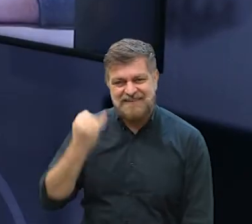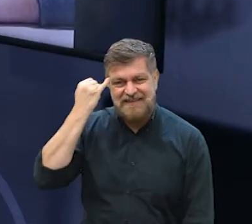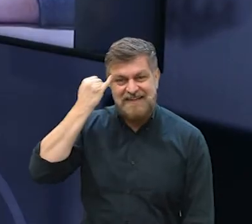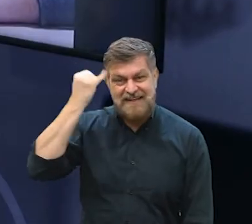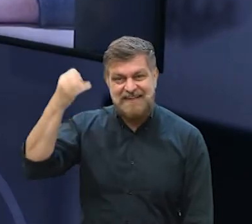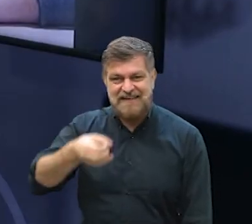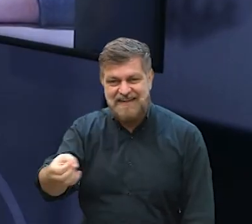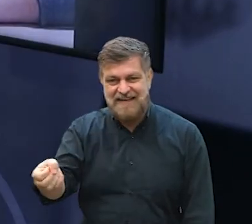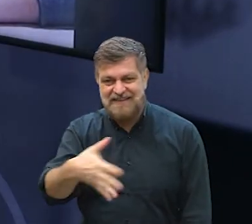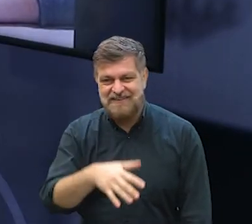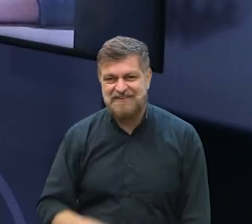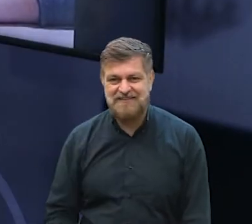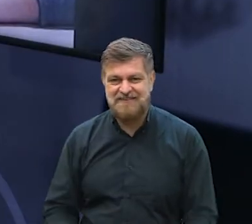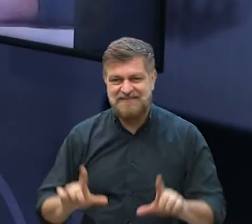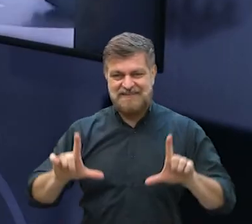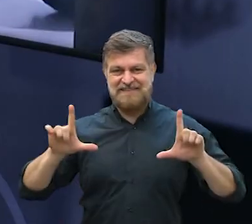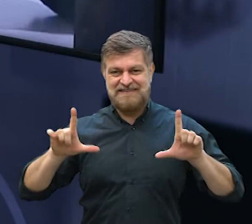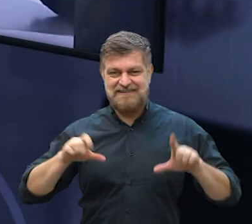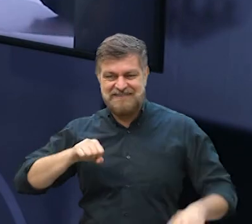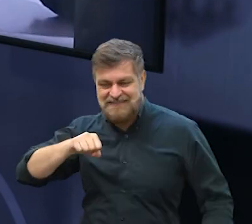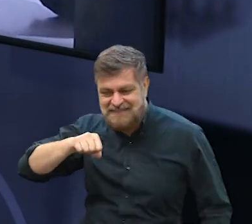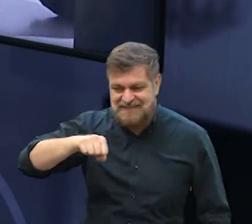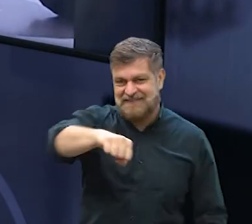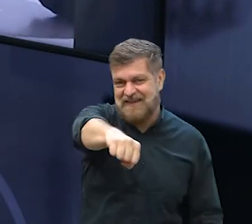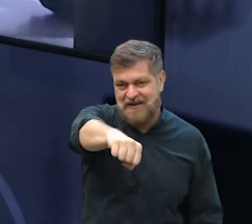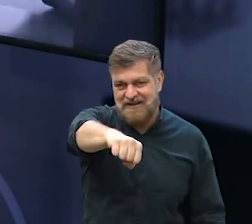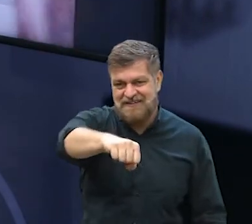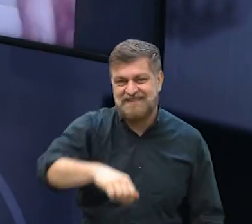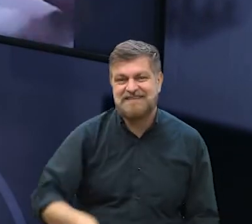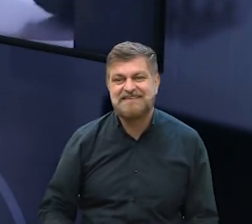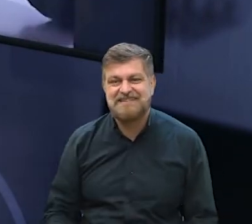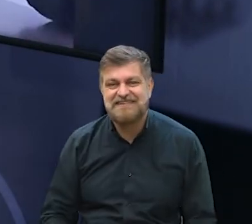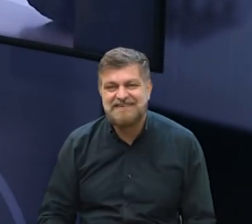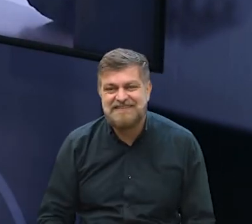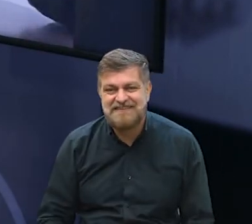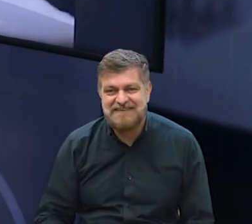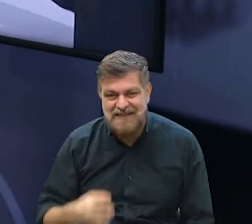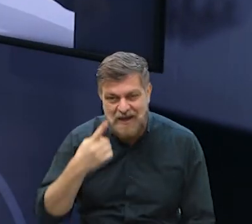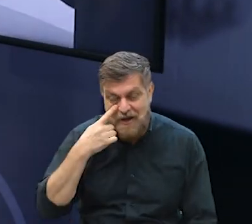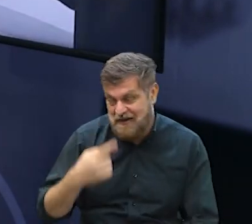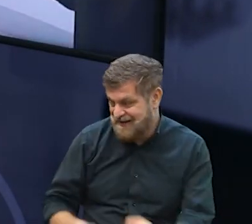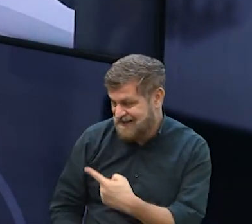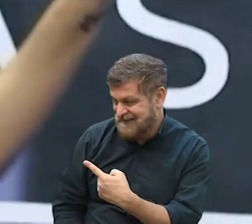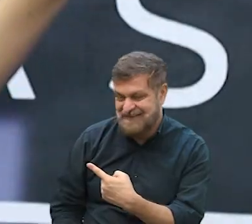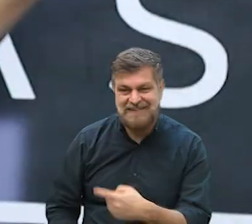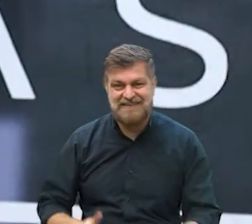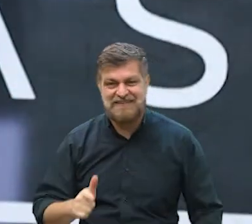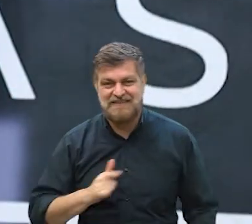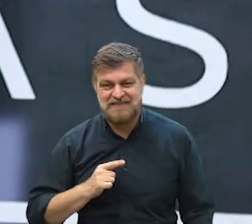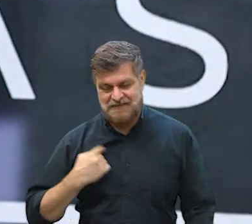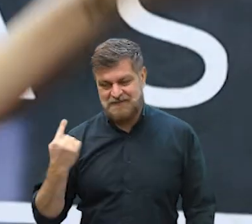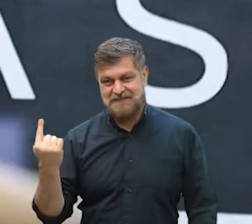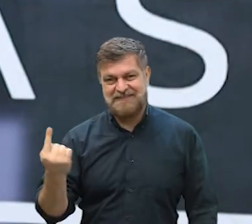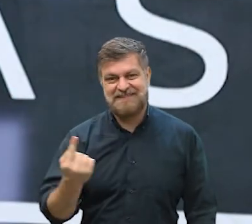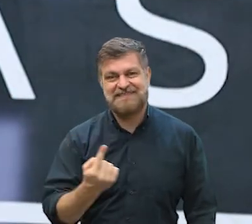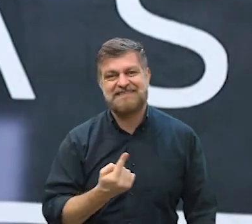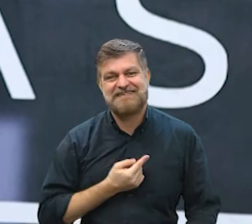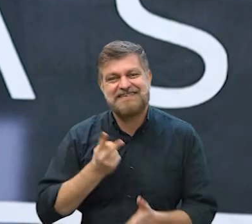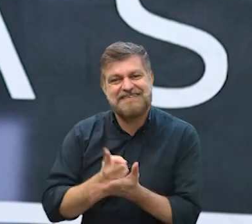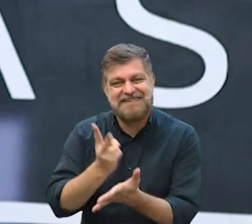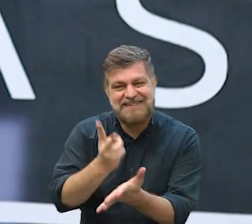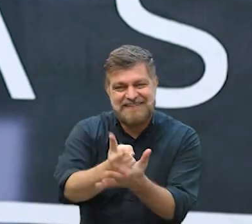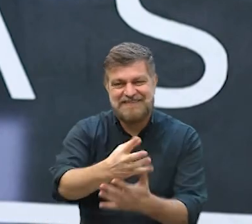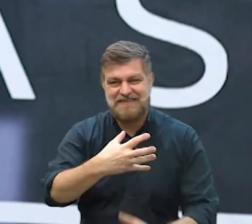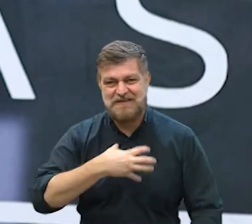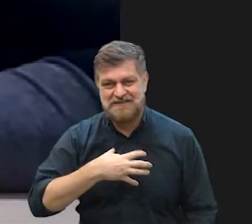Um toquinho aqui à distância? Você topa? Pronto. Pronto, mantemos o nosso